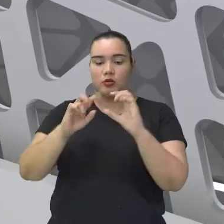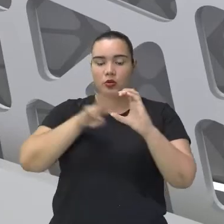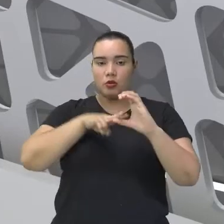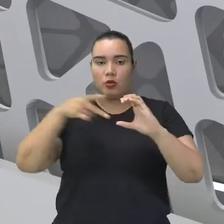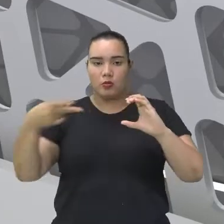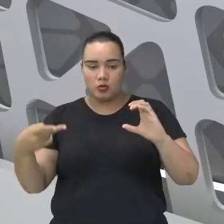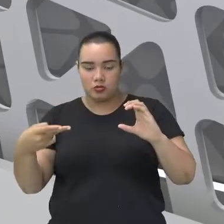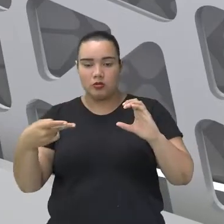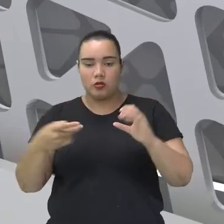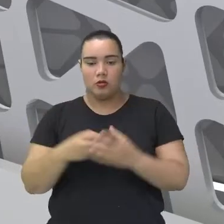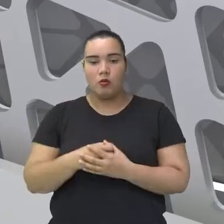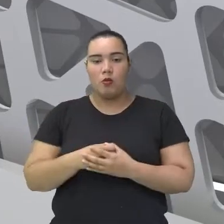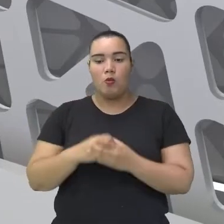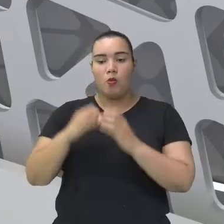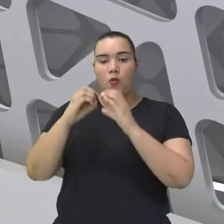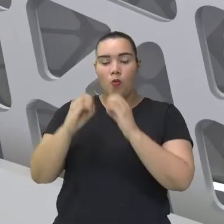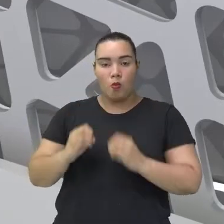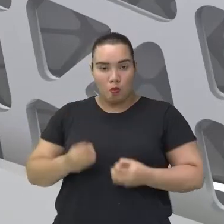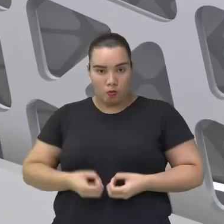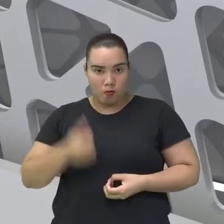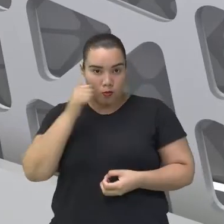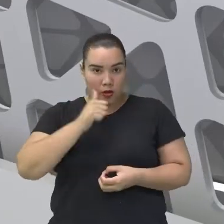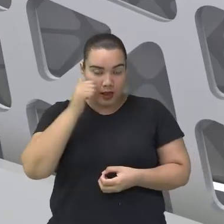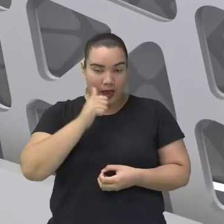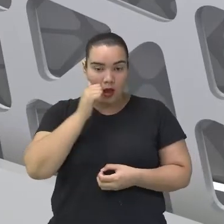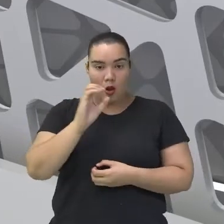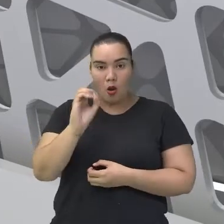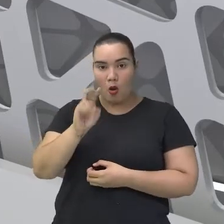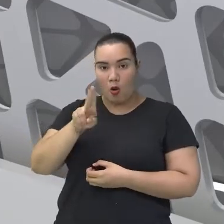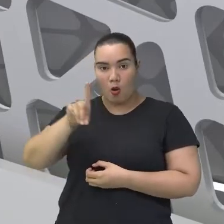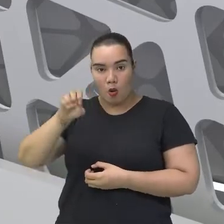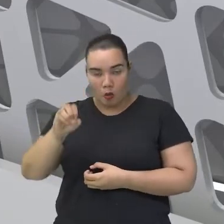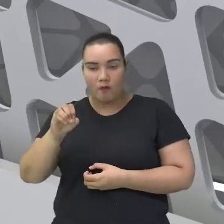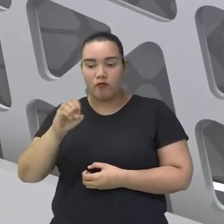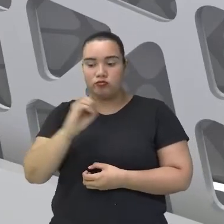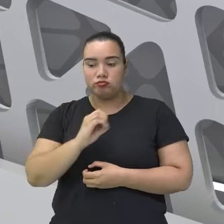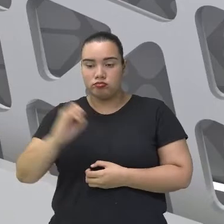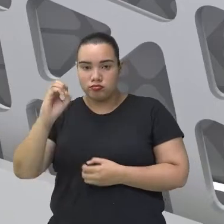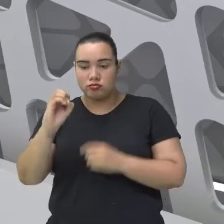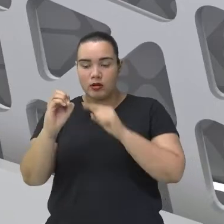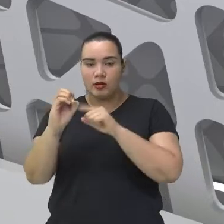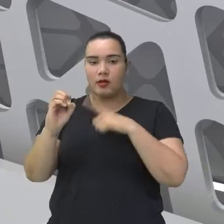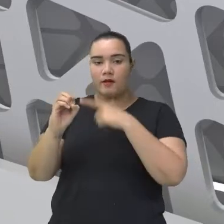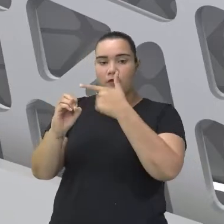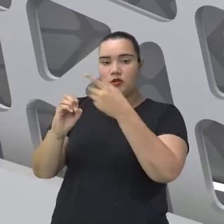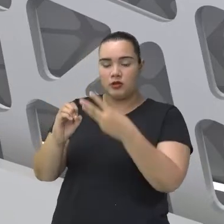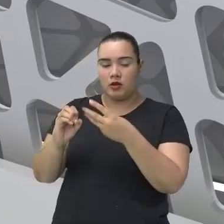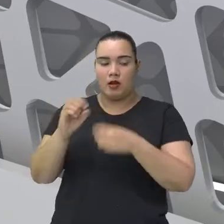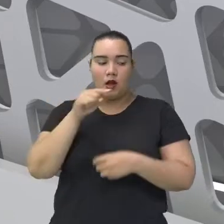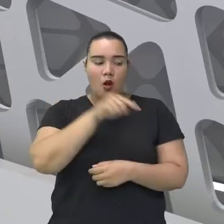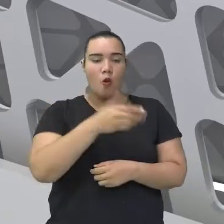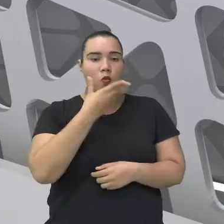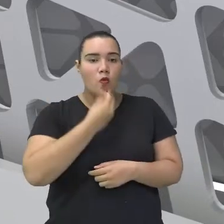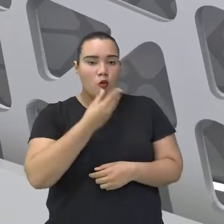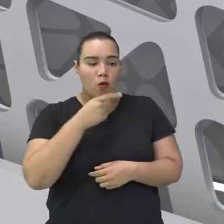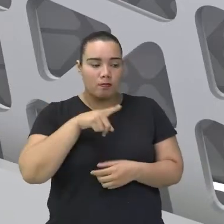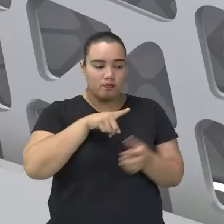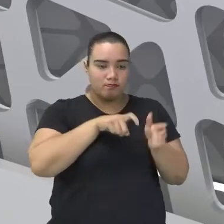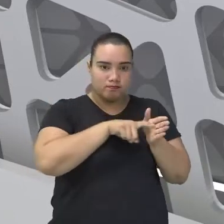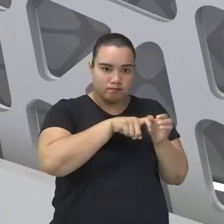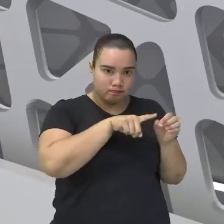com 23 e o espermatozoide vai com 23. Na fecundação, esses